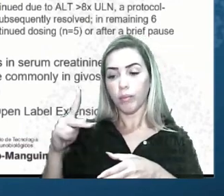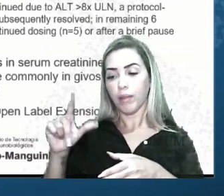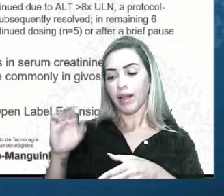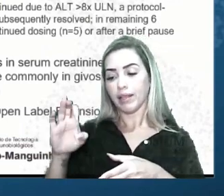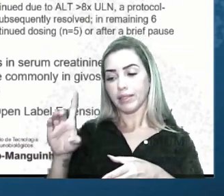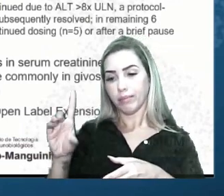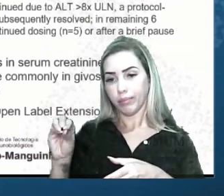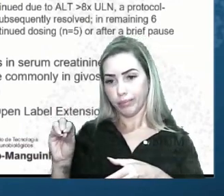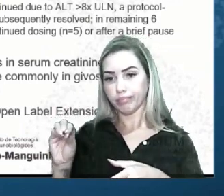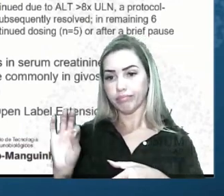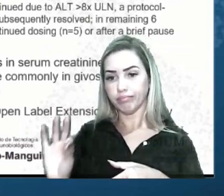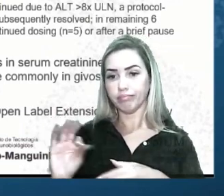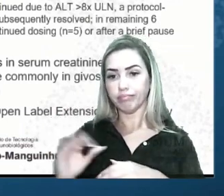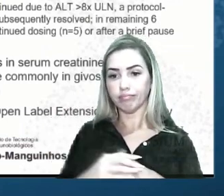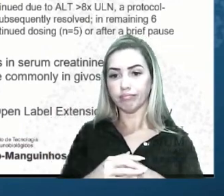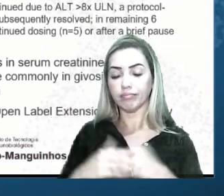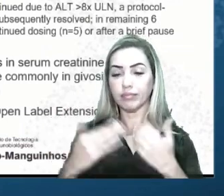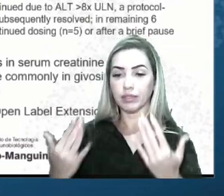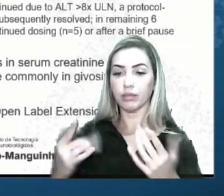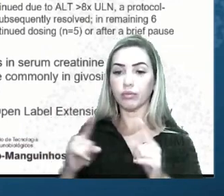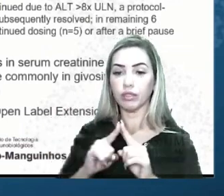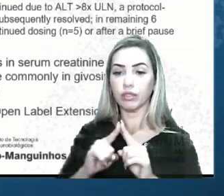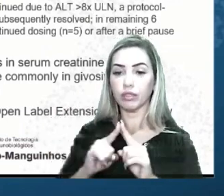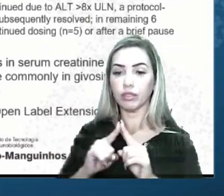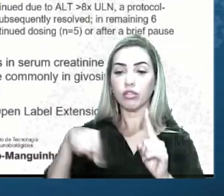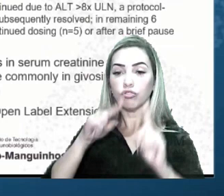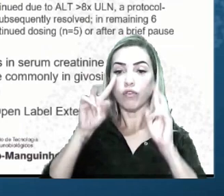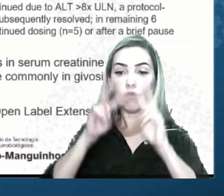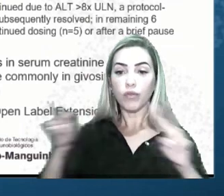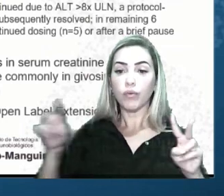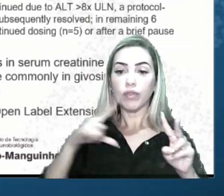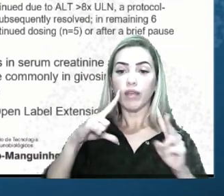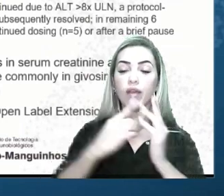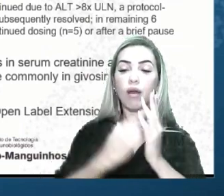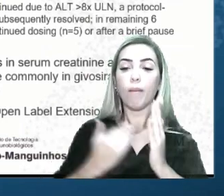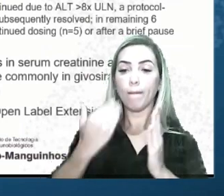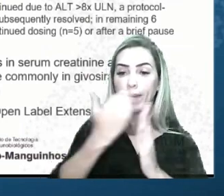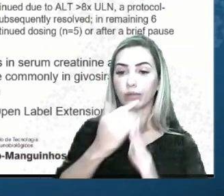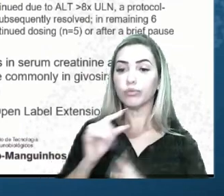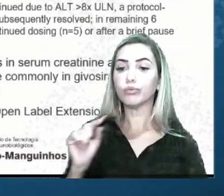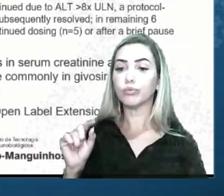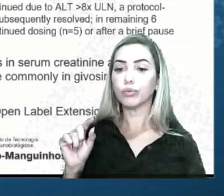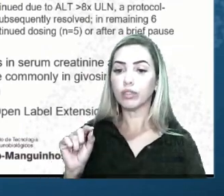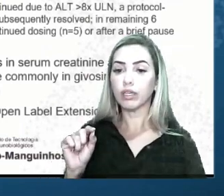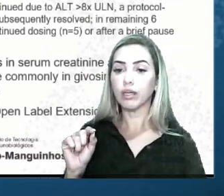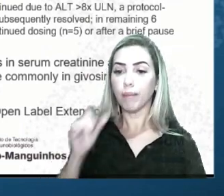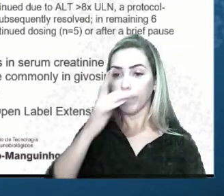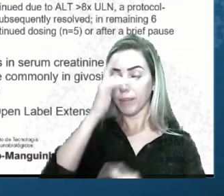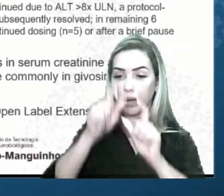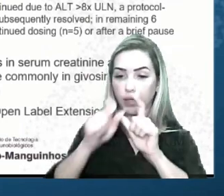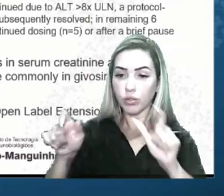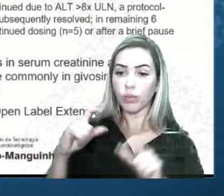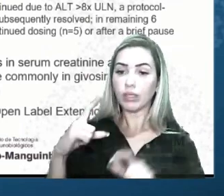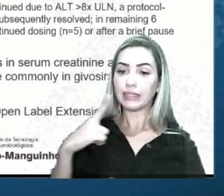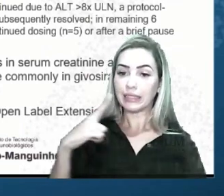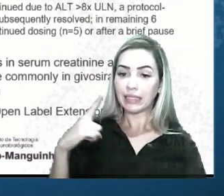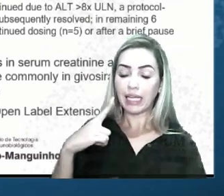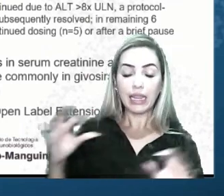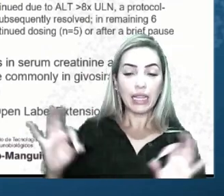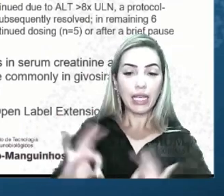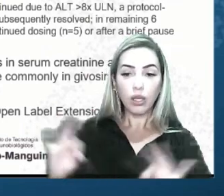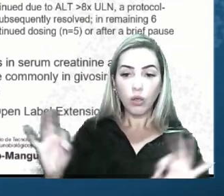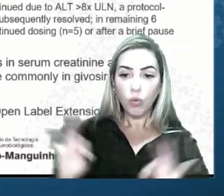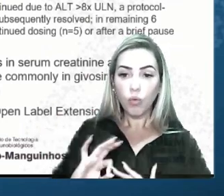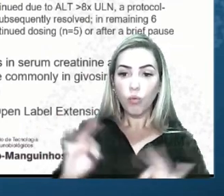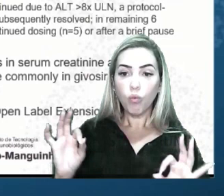placebo. E a gente também viu um aumento muito grande com pacientes que